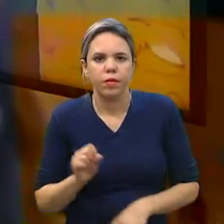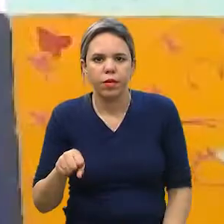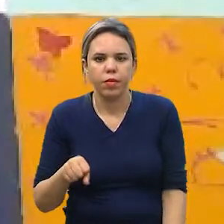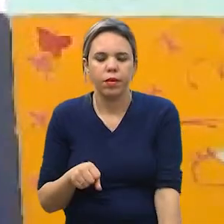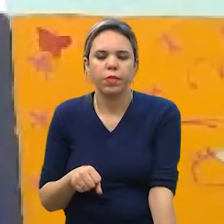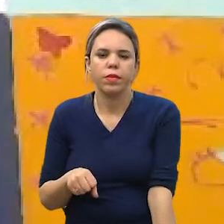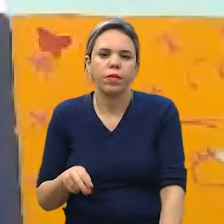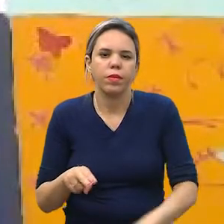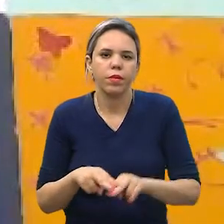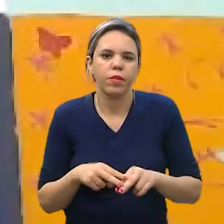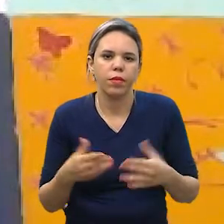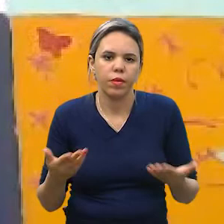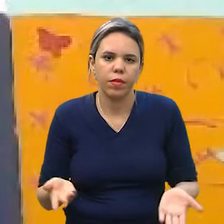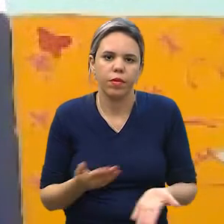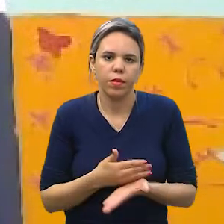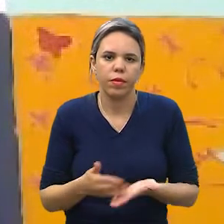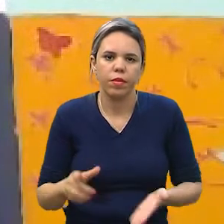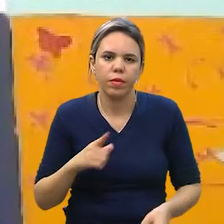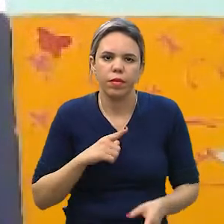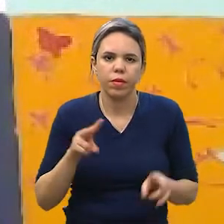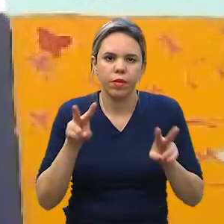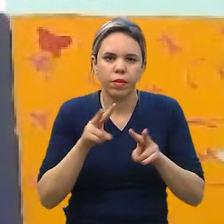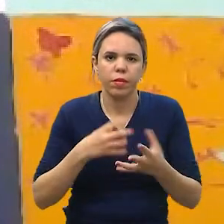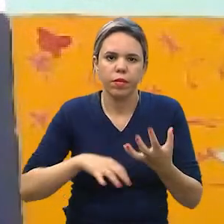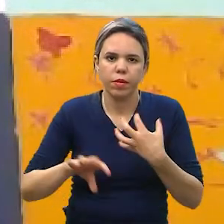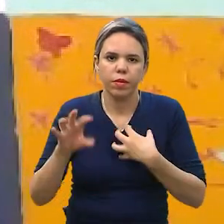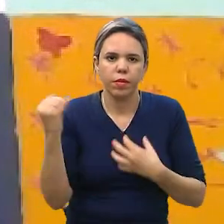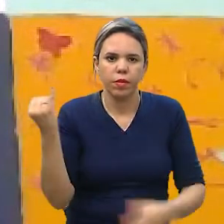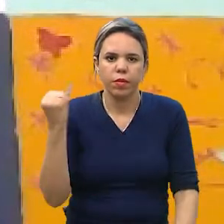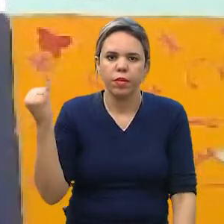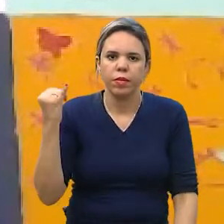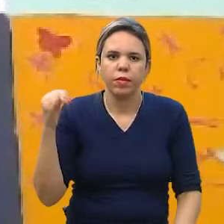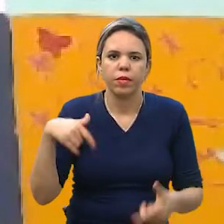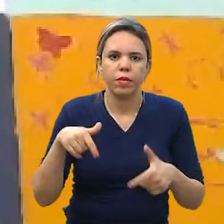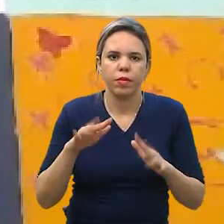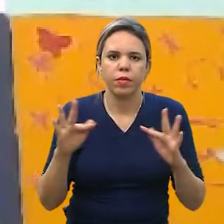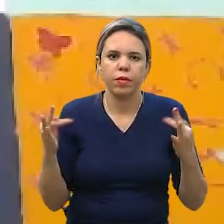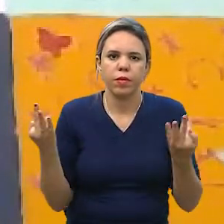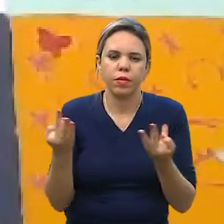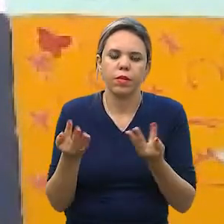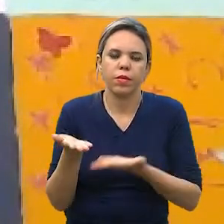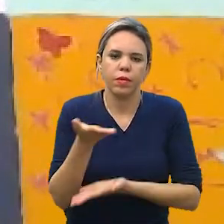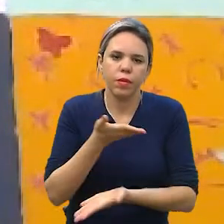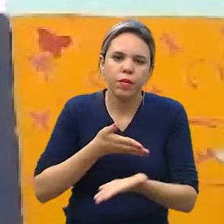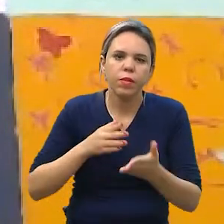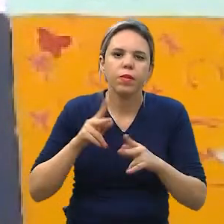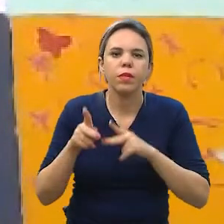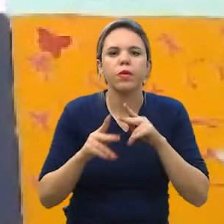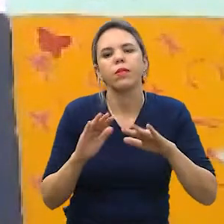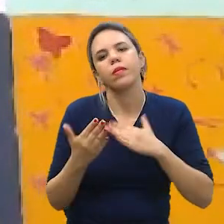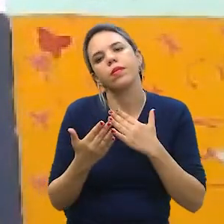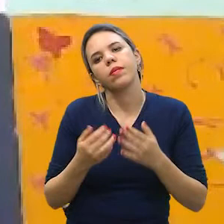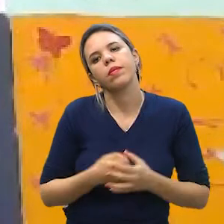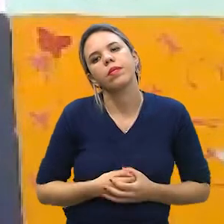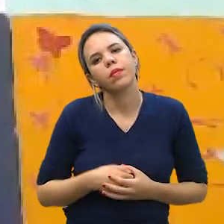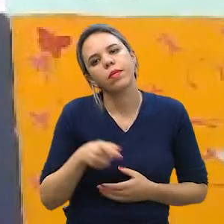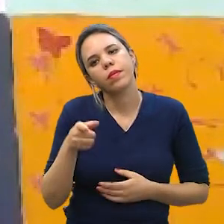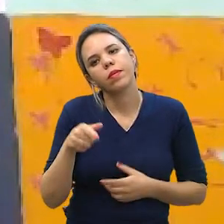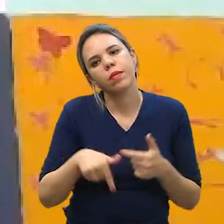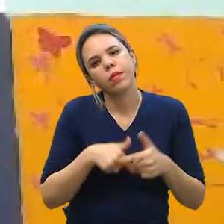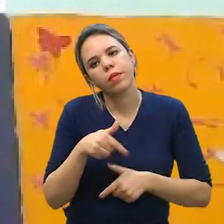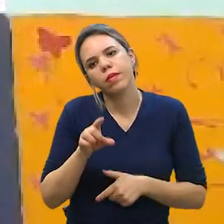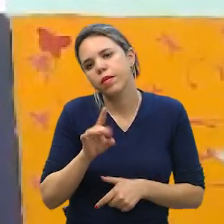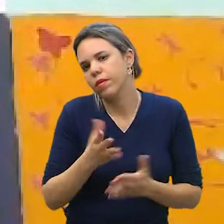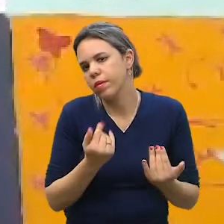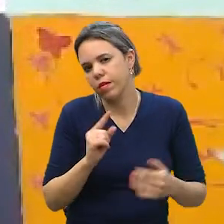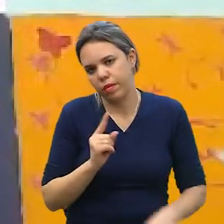por isso até que a gente começou a ter esse olhar muito importante do trabalho com a família, com a comunidade, porque você não trabalha só